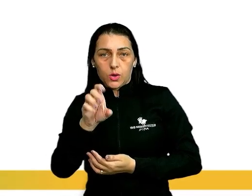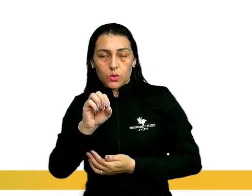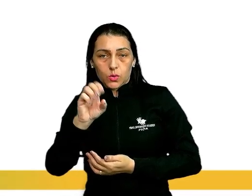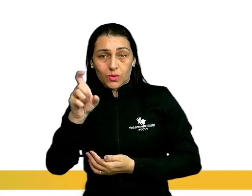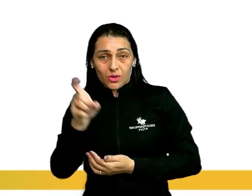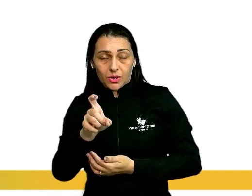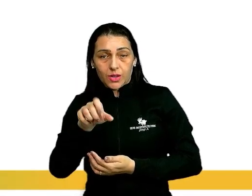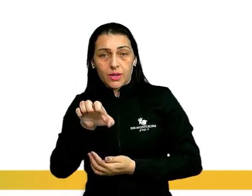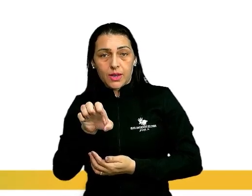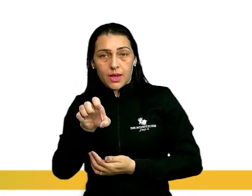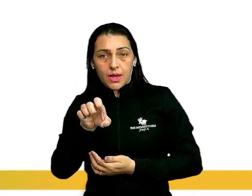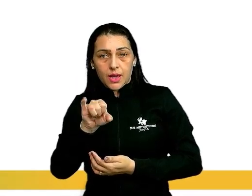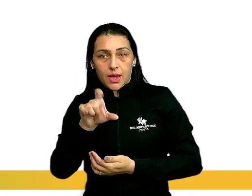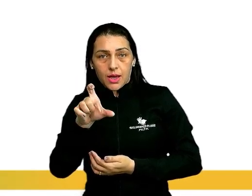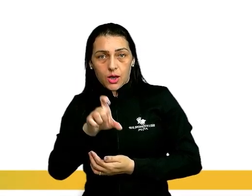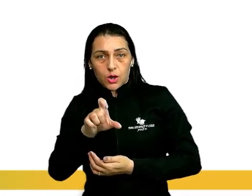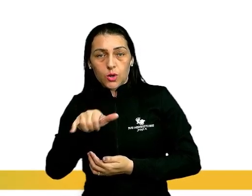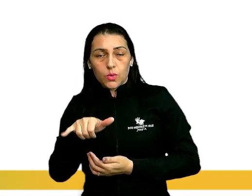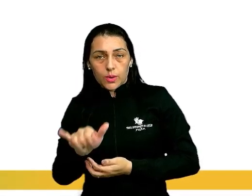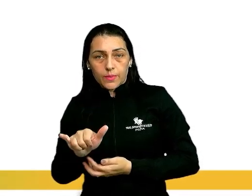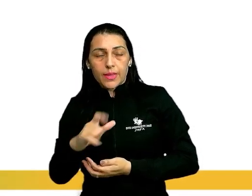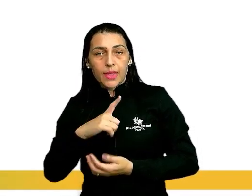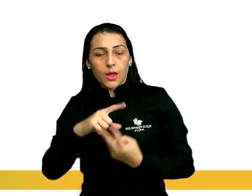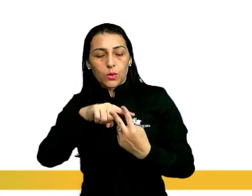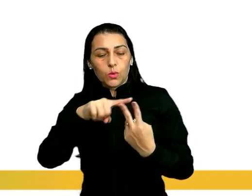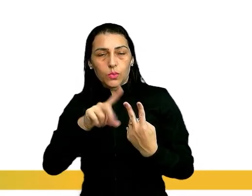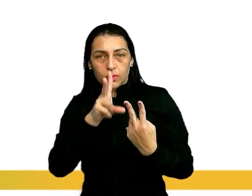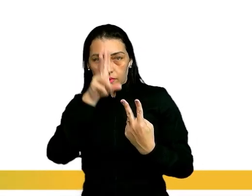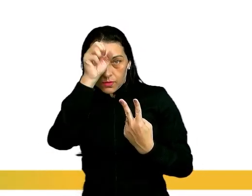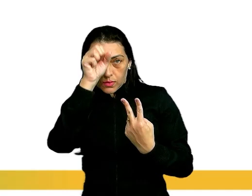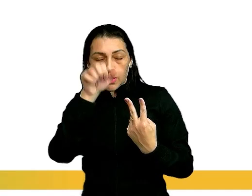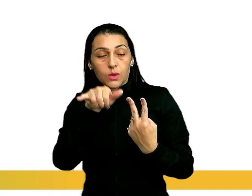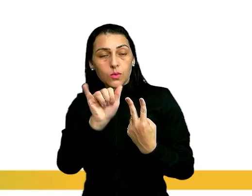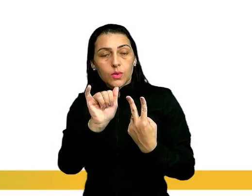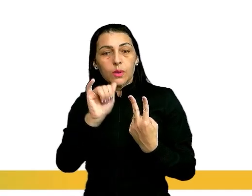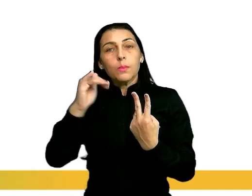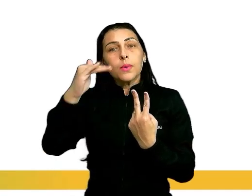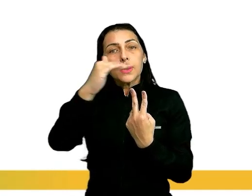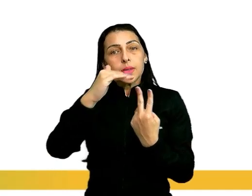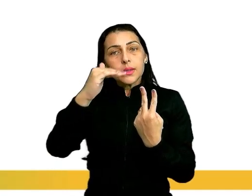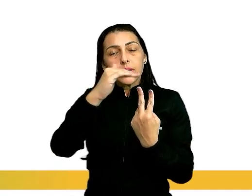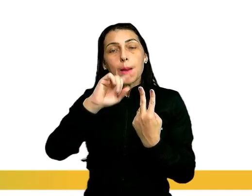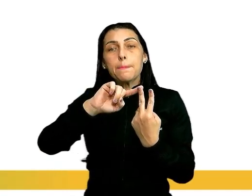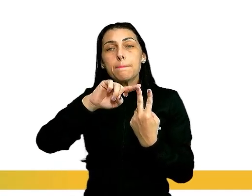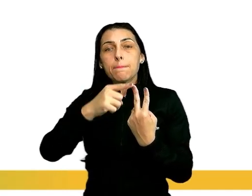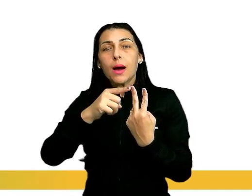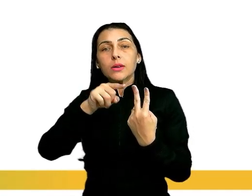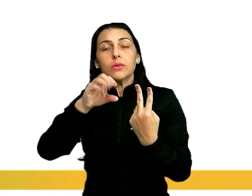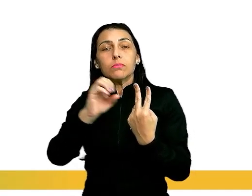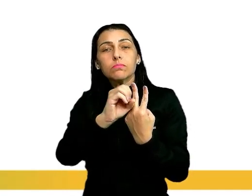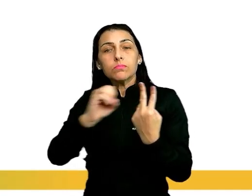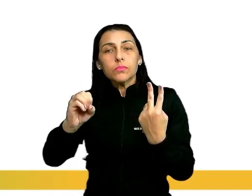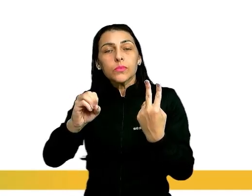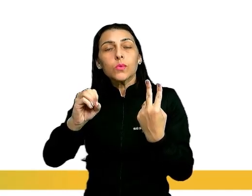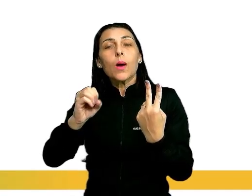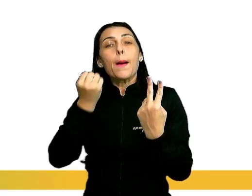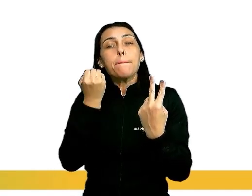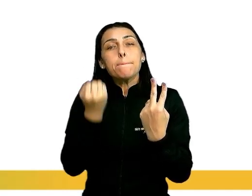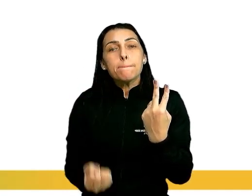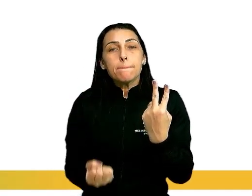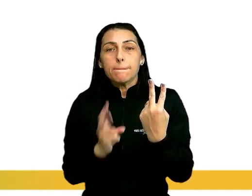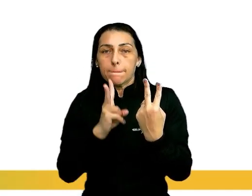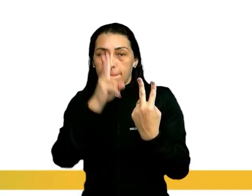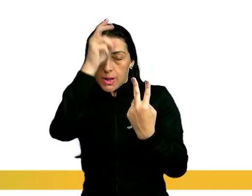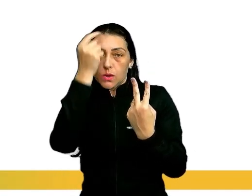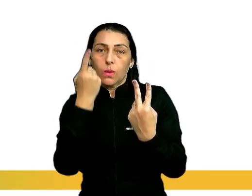nós vamos ter duas forças né ali no eixo Y para cima mas que vai se anular com a força p